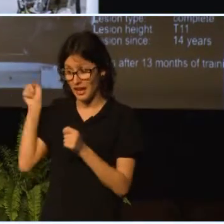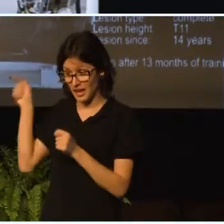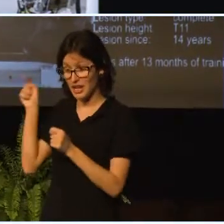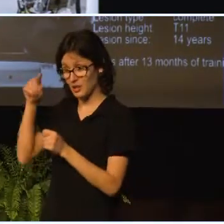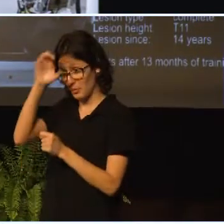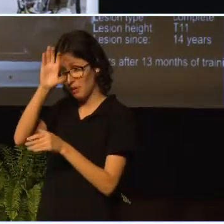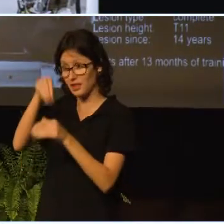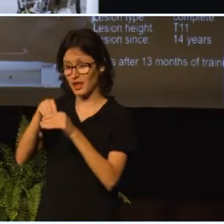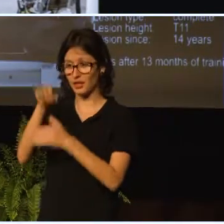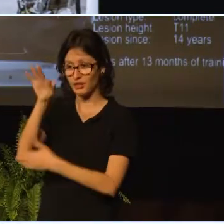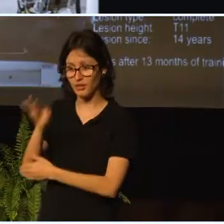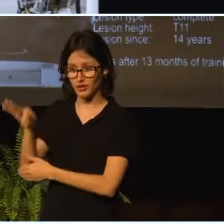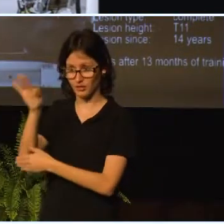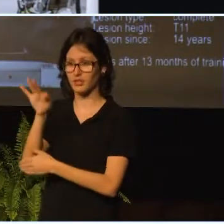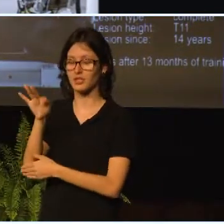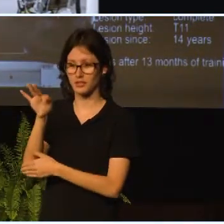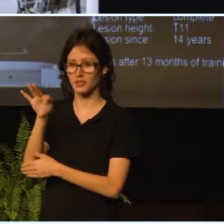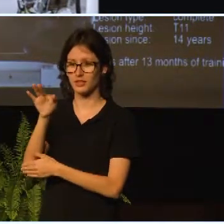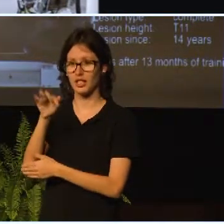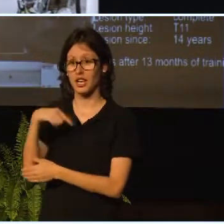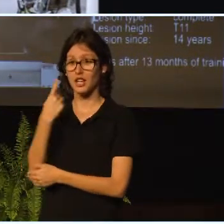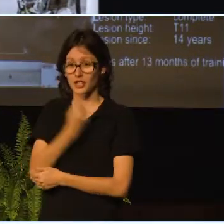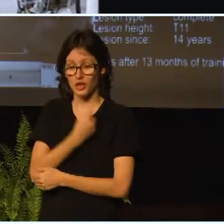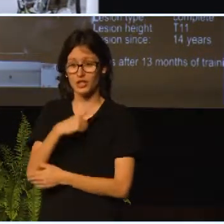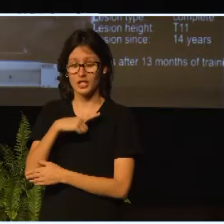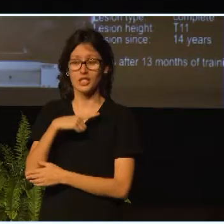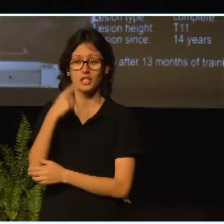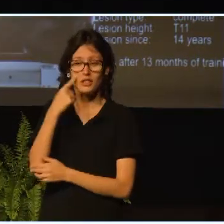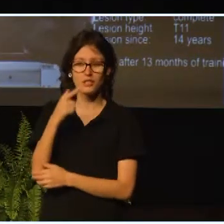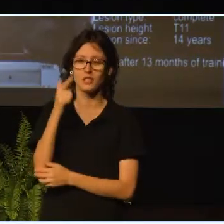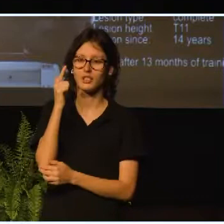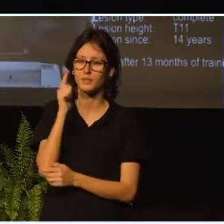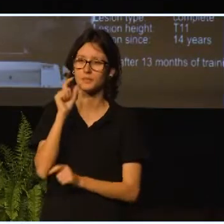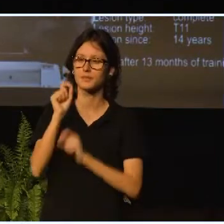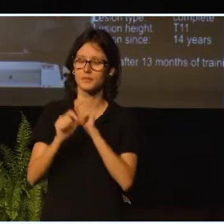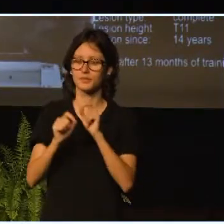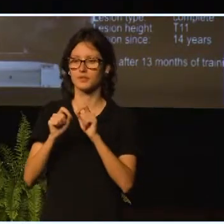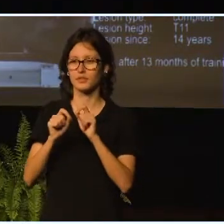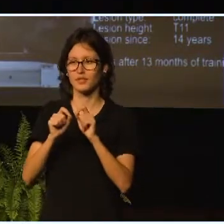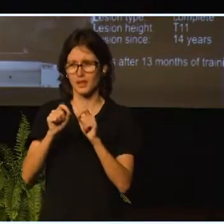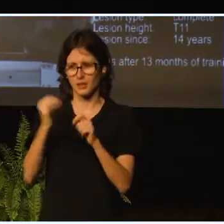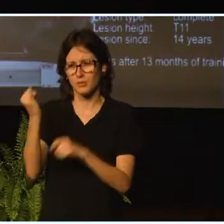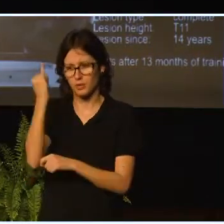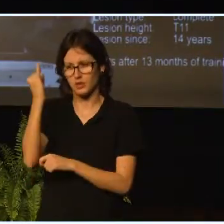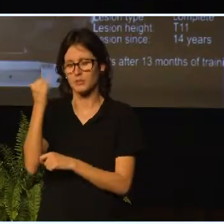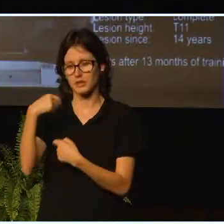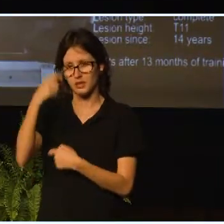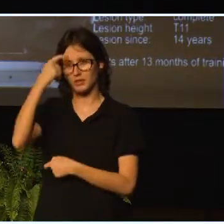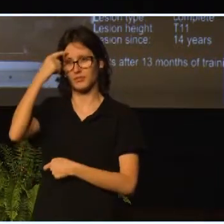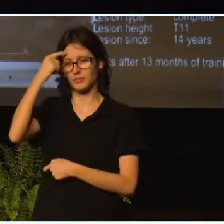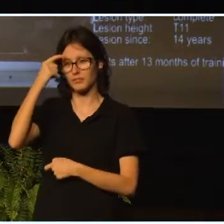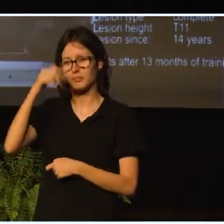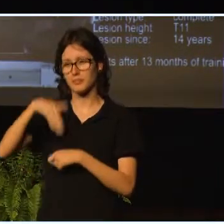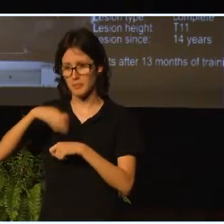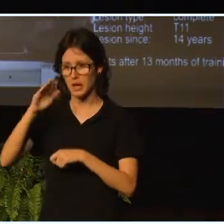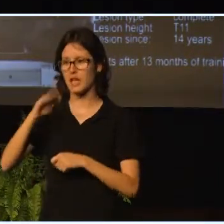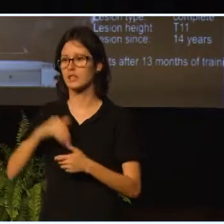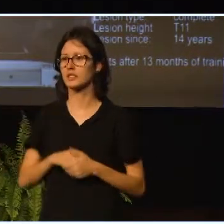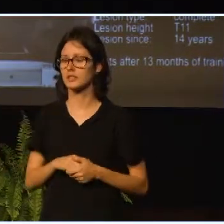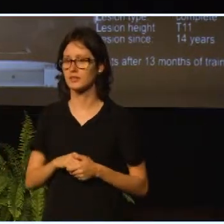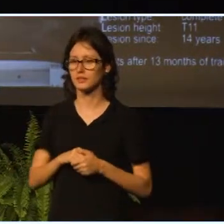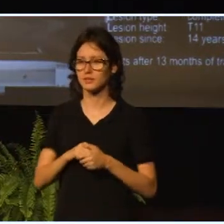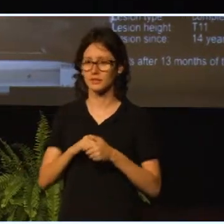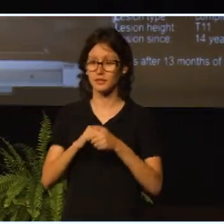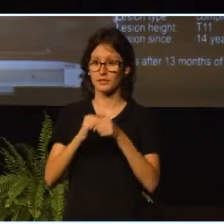faculdade. Agora, nós temos que rever, e isso é muito importante,